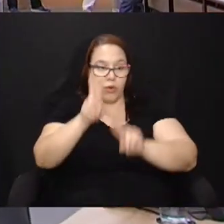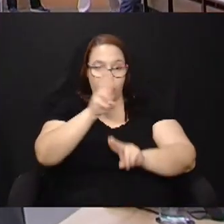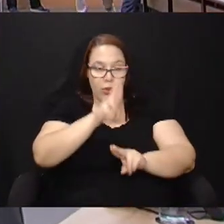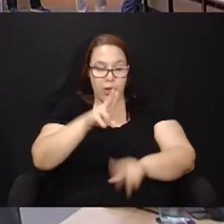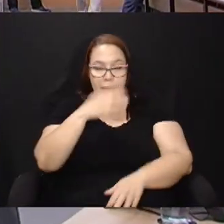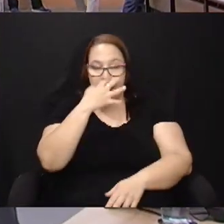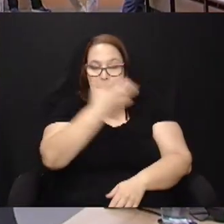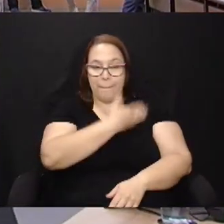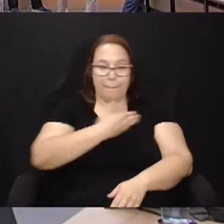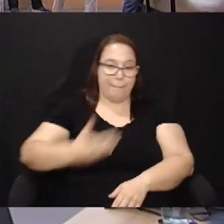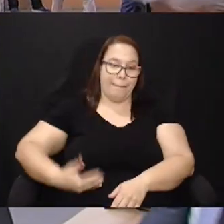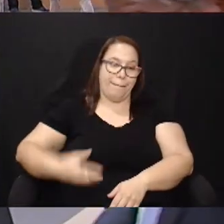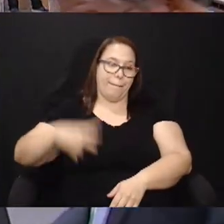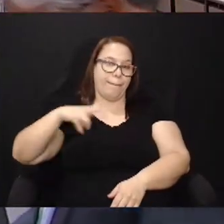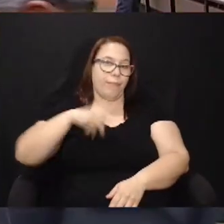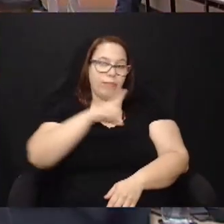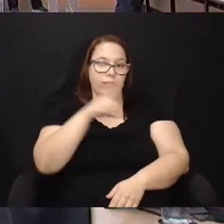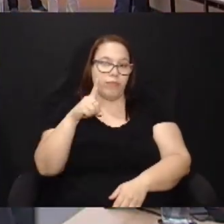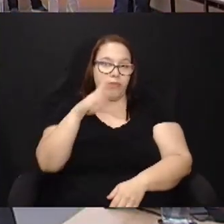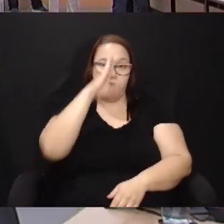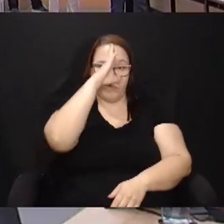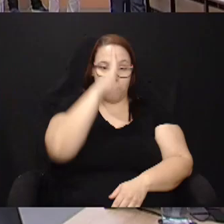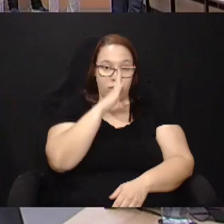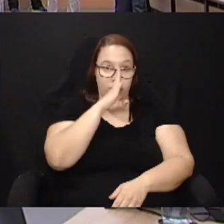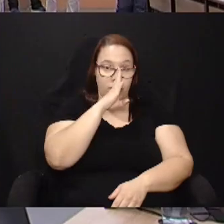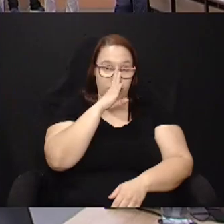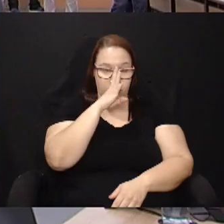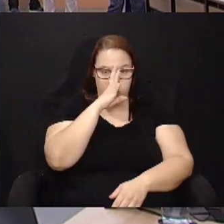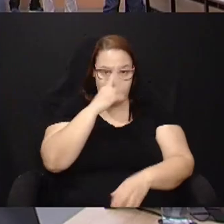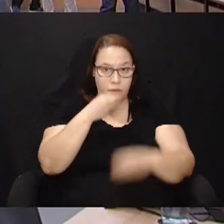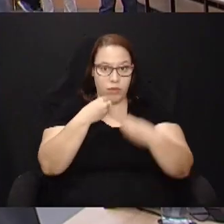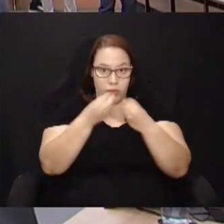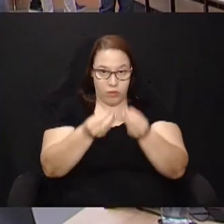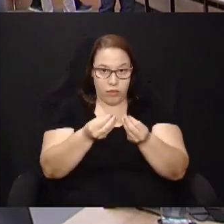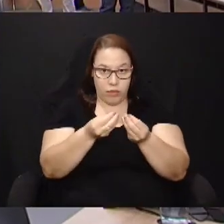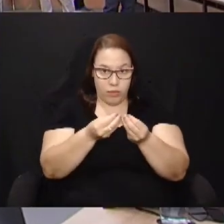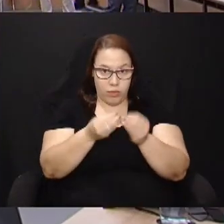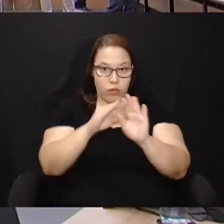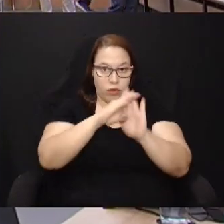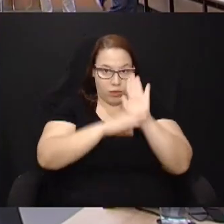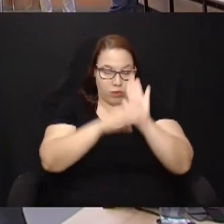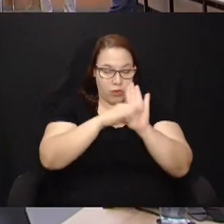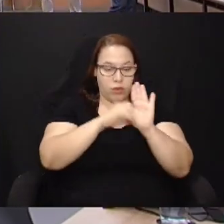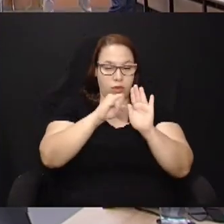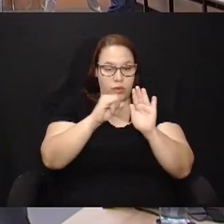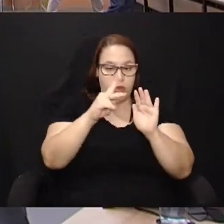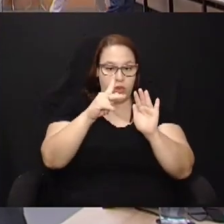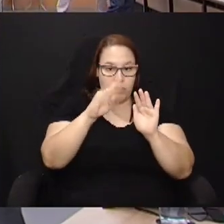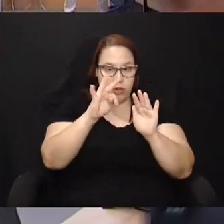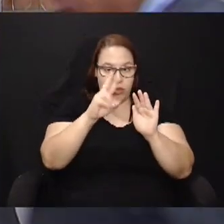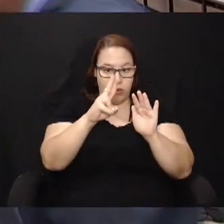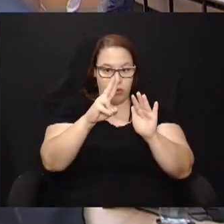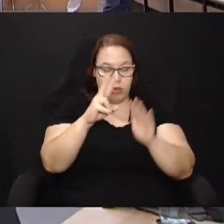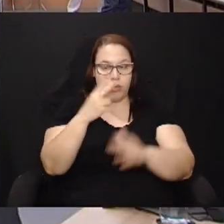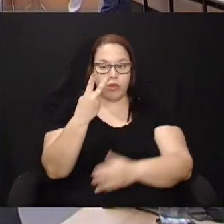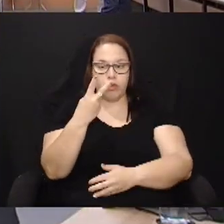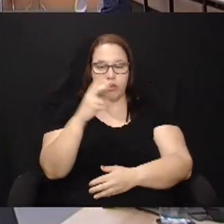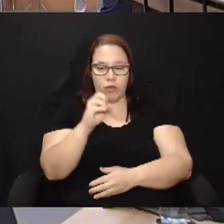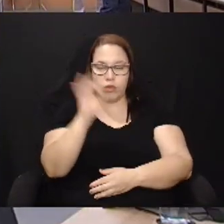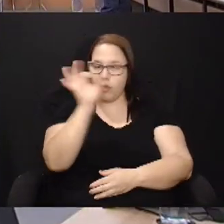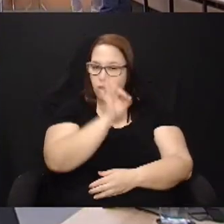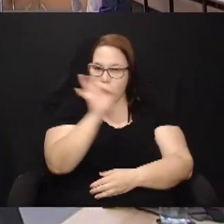usar gratuitamente. Dá um desconto no IPTU, que eu propus de 5% a 20%, para a utilização dessas